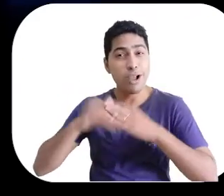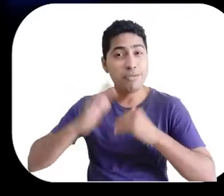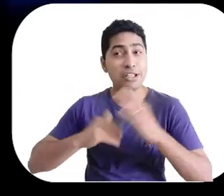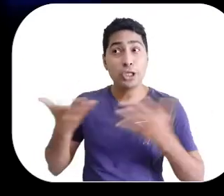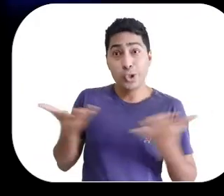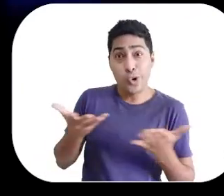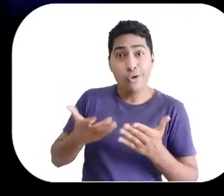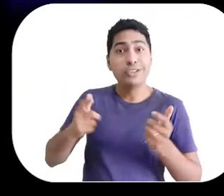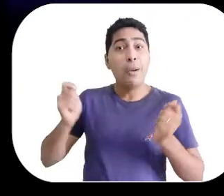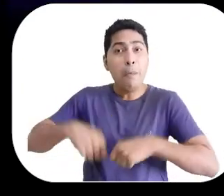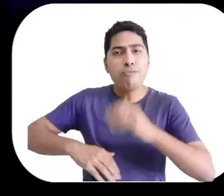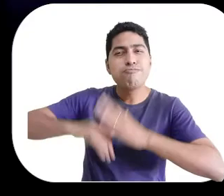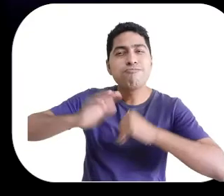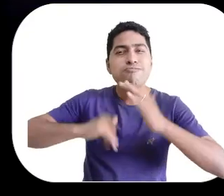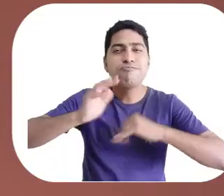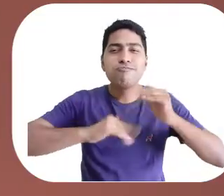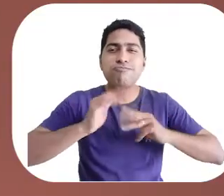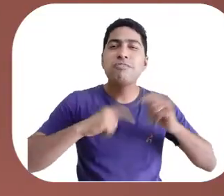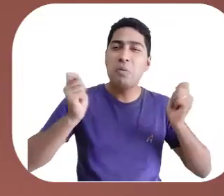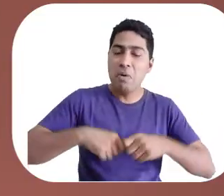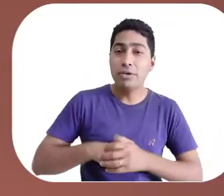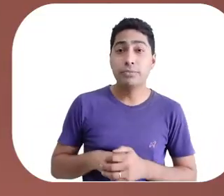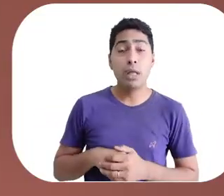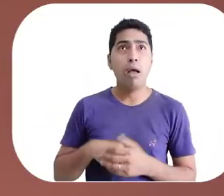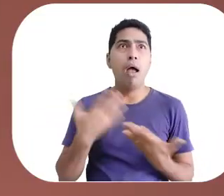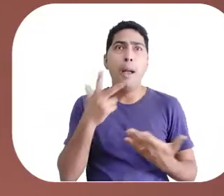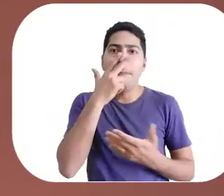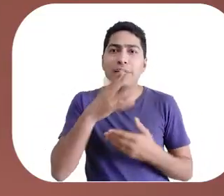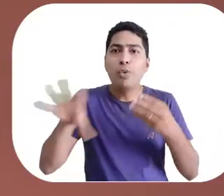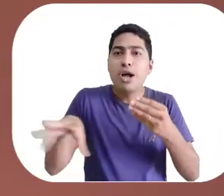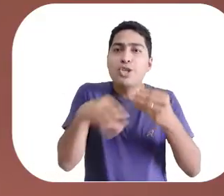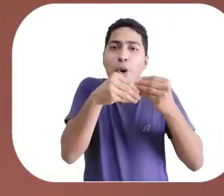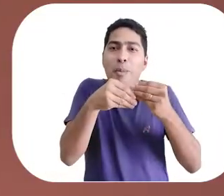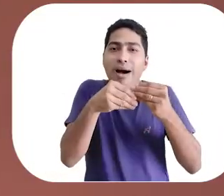até profissionalizada, digamos assim. Veio para somar, né? A gente tem